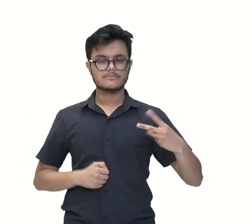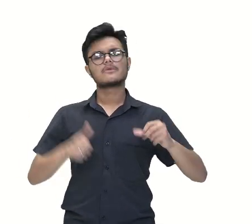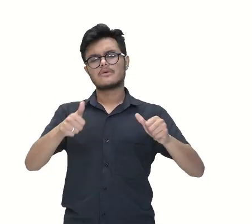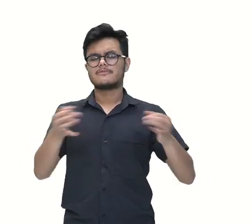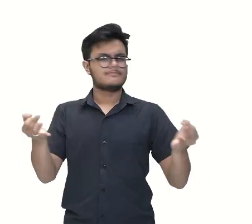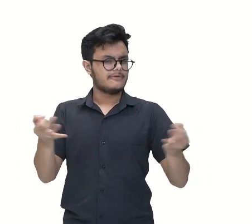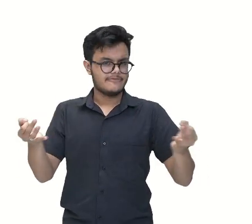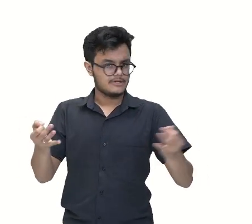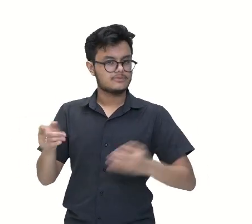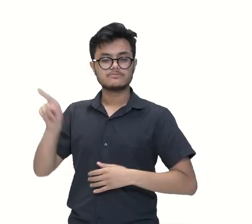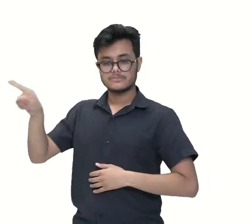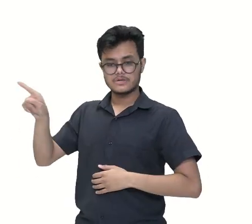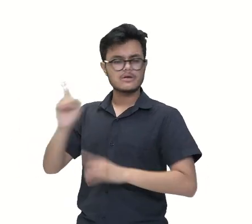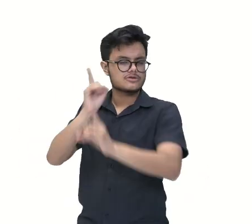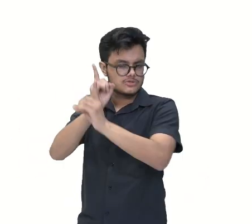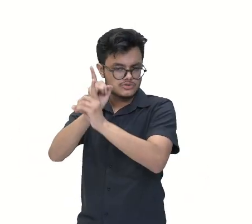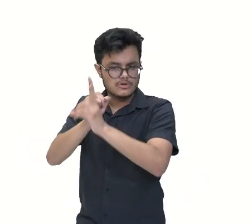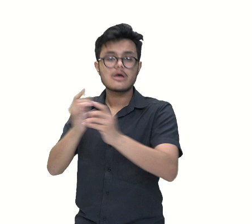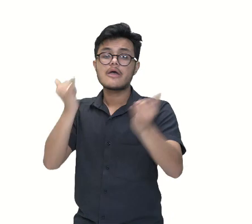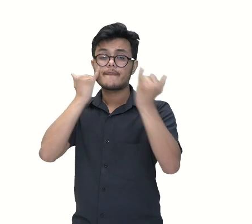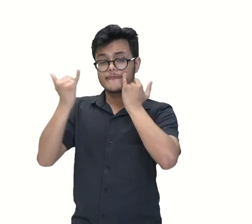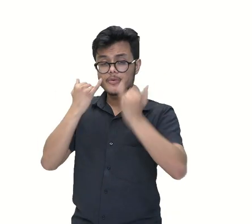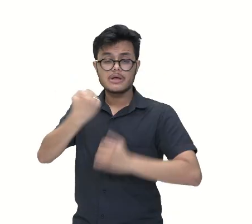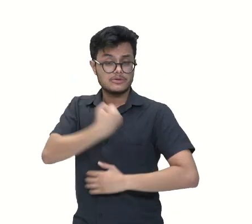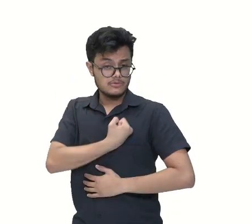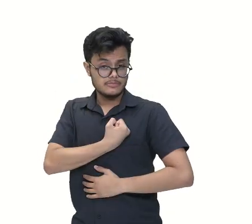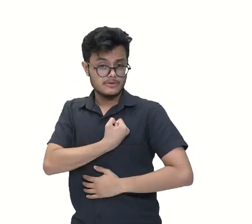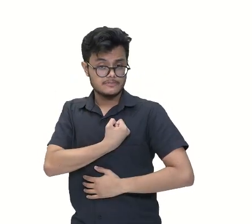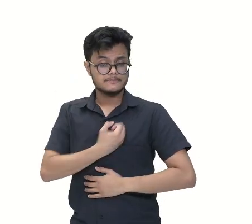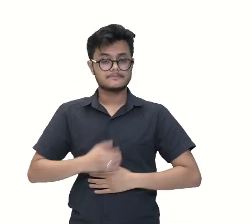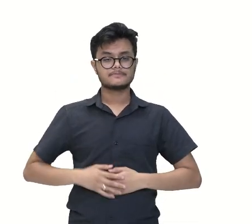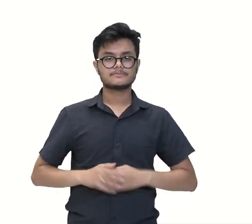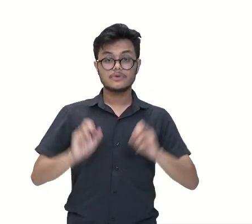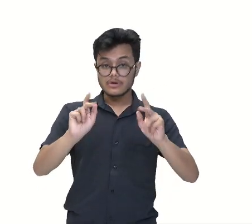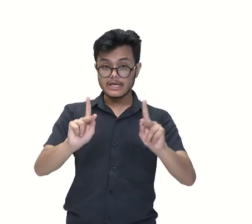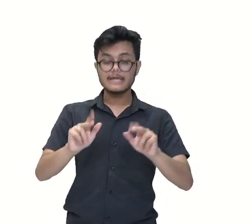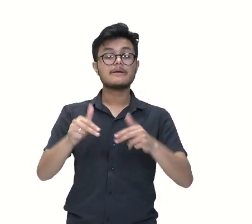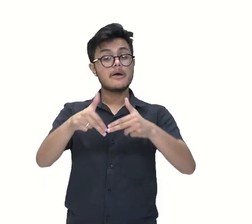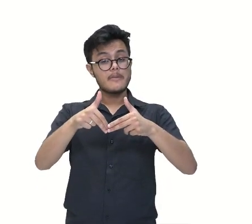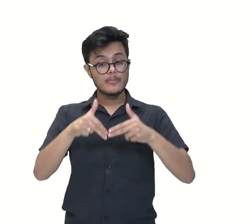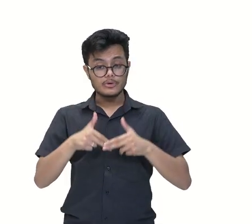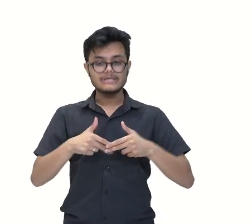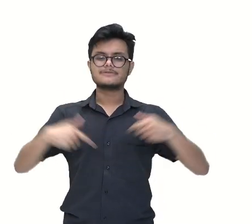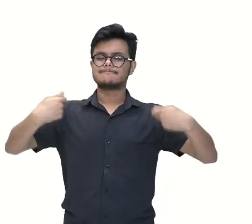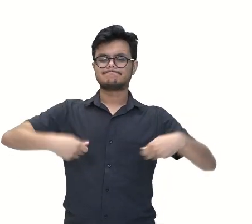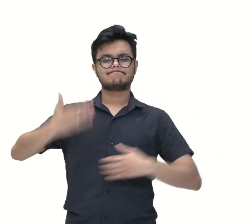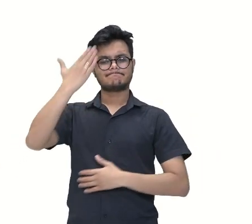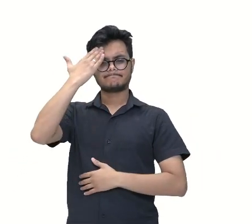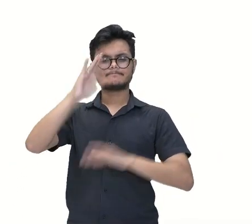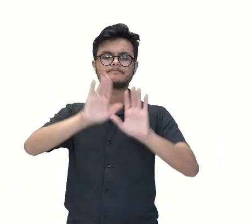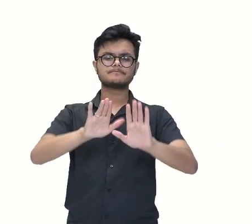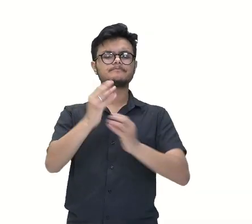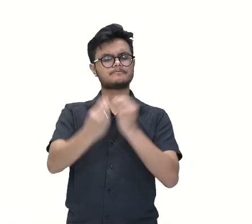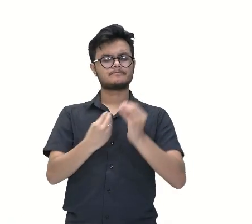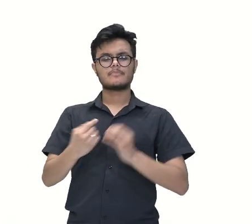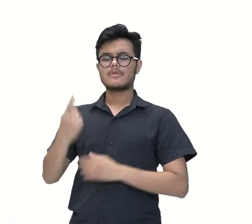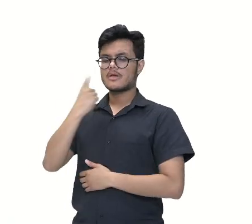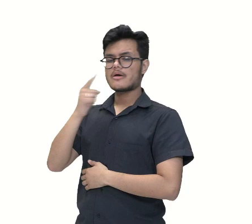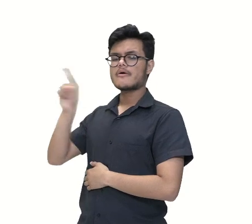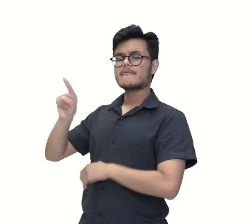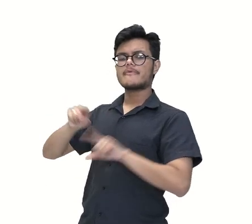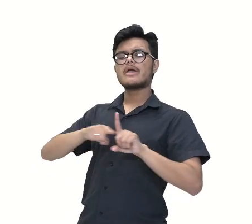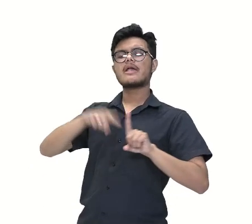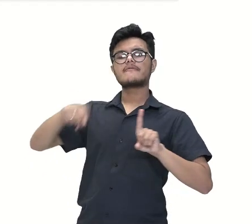também. Coincidentemente, os mesmos valores. Tá? Por isso que, vamos voltar aqui no nosso gráfico